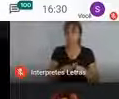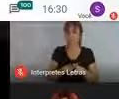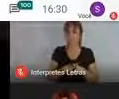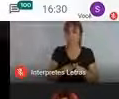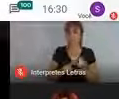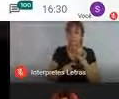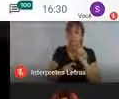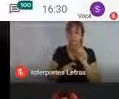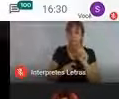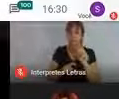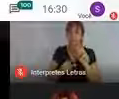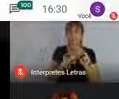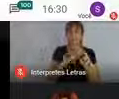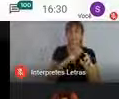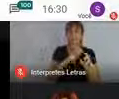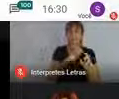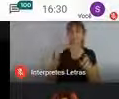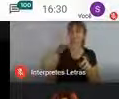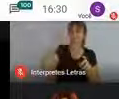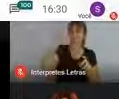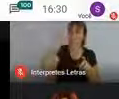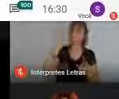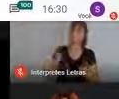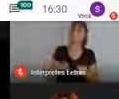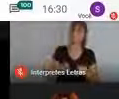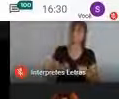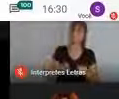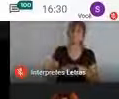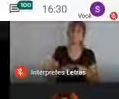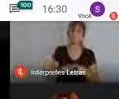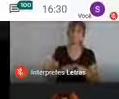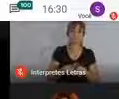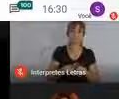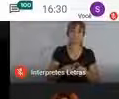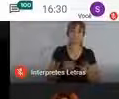determinado limite imaginário, já se tem um outro